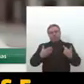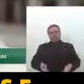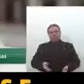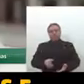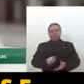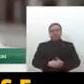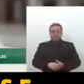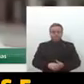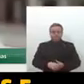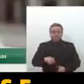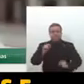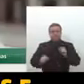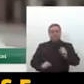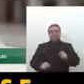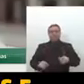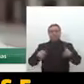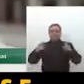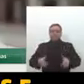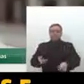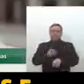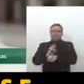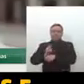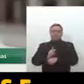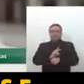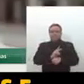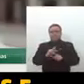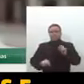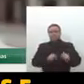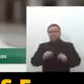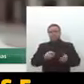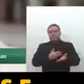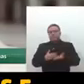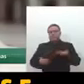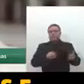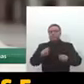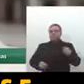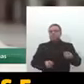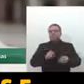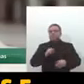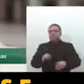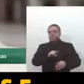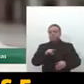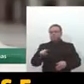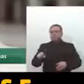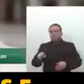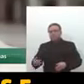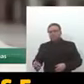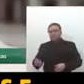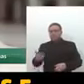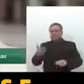Desaparelhamento dos órgãos de fiscalização salta aos olhos, a começar das pessoas que estão à